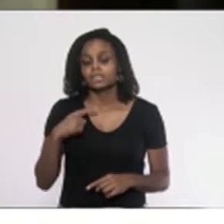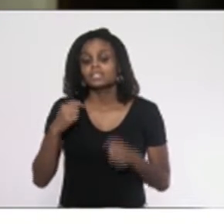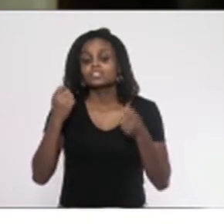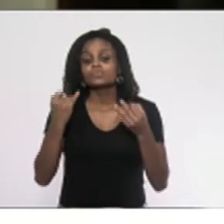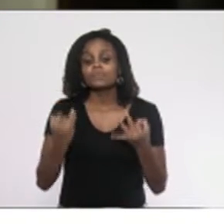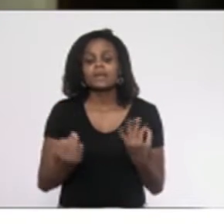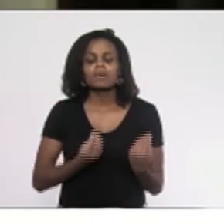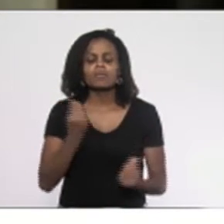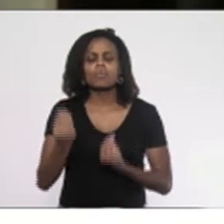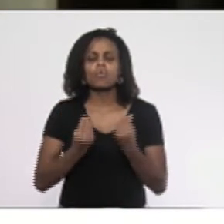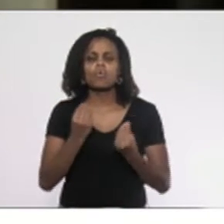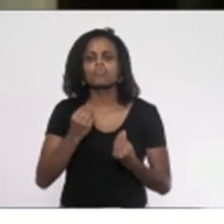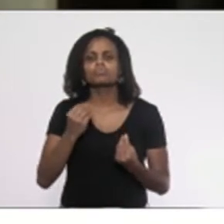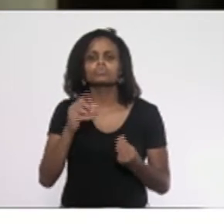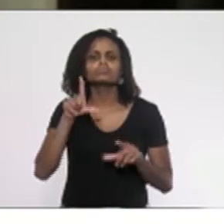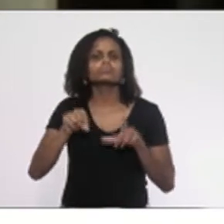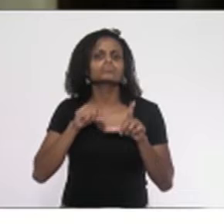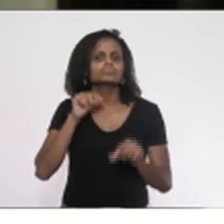é que se destaca